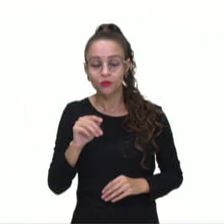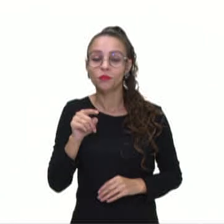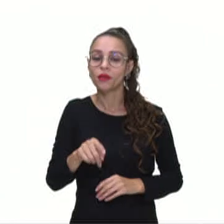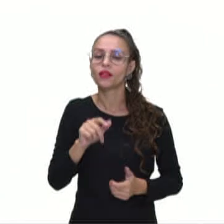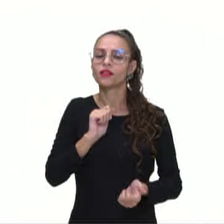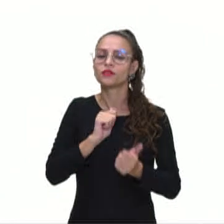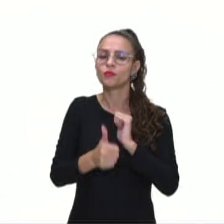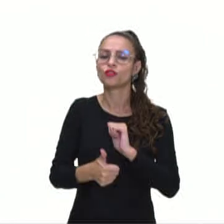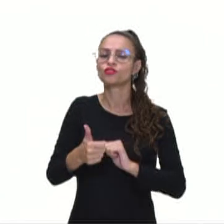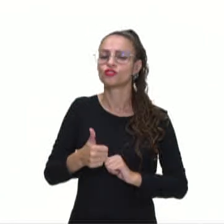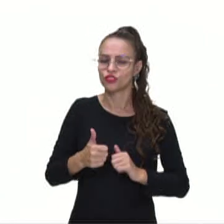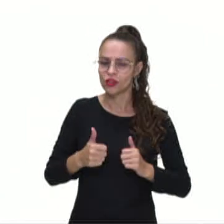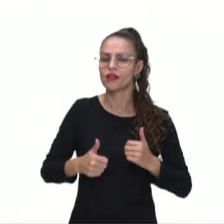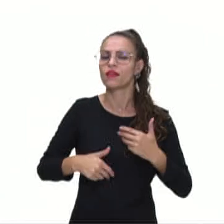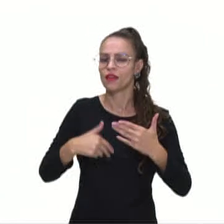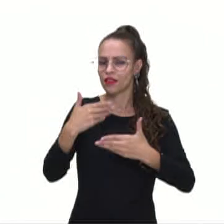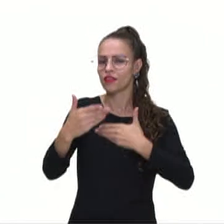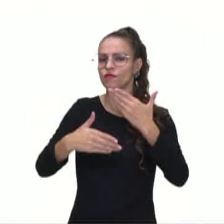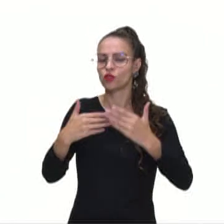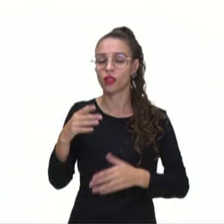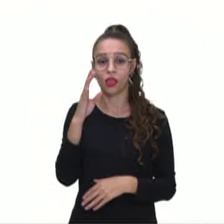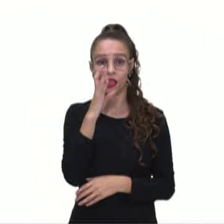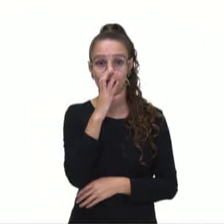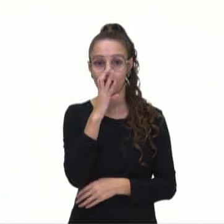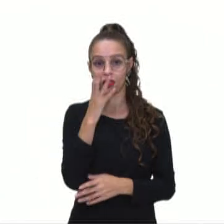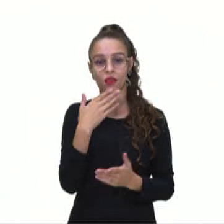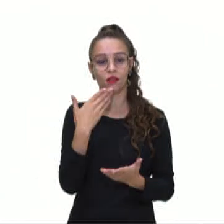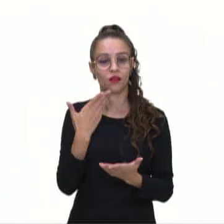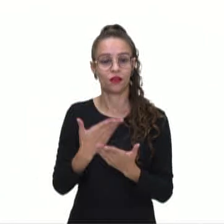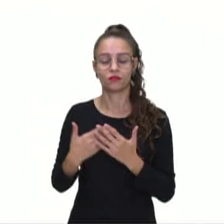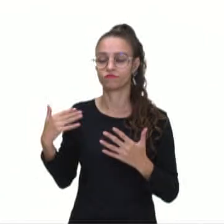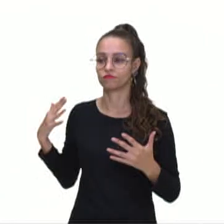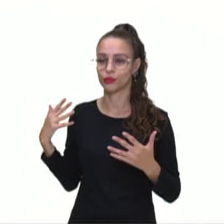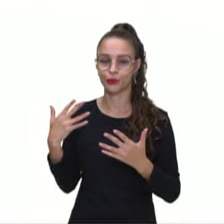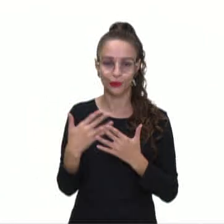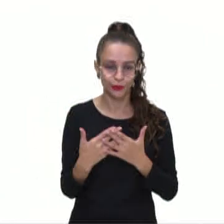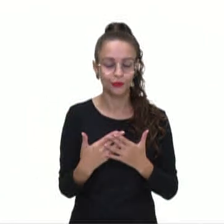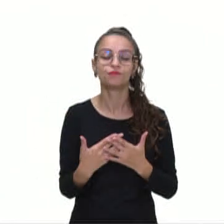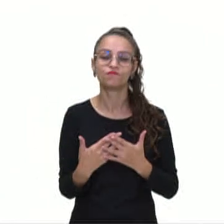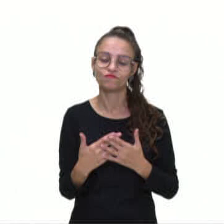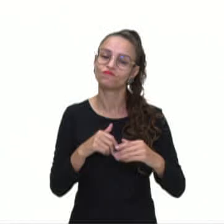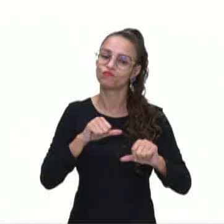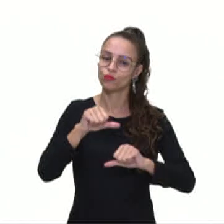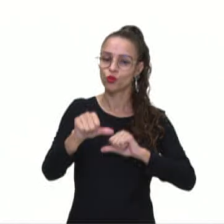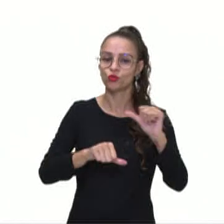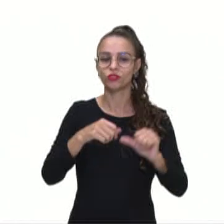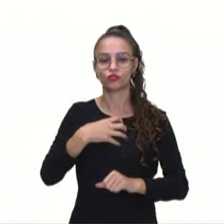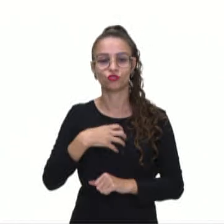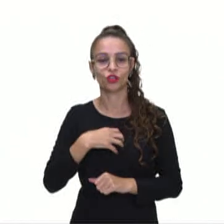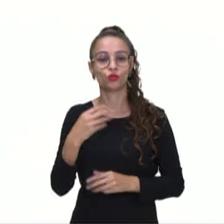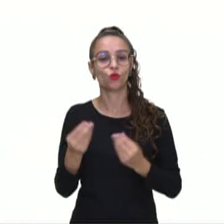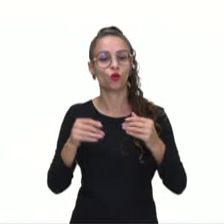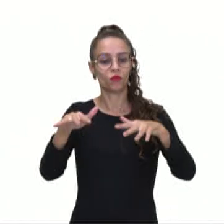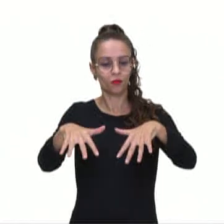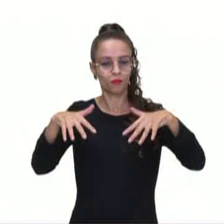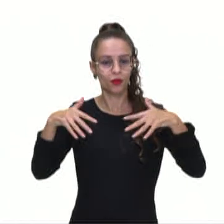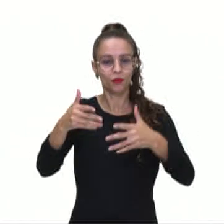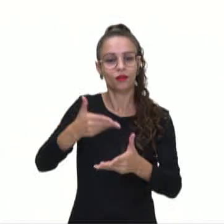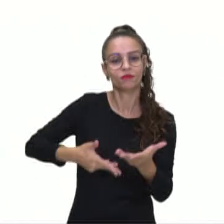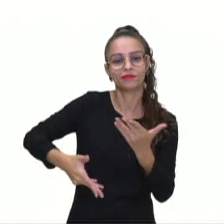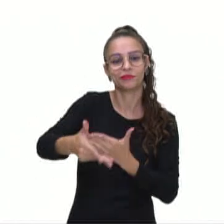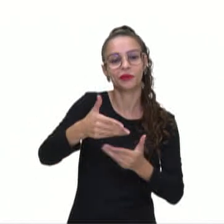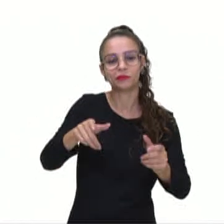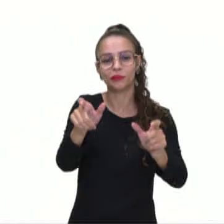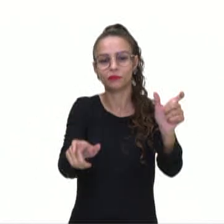invasão, tem evoluído de forma impressionante ao longo da era moderna, moldando a forma como o público interage com equipes